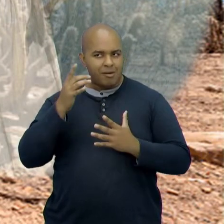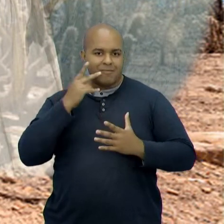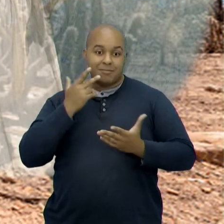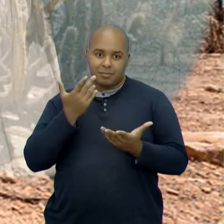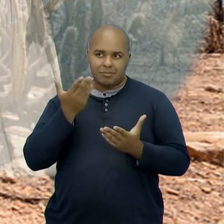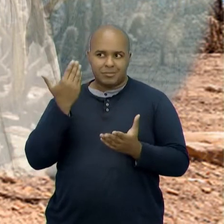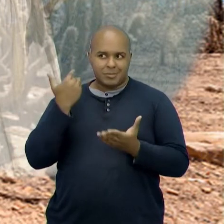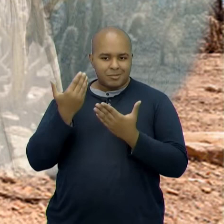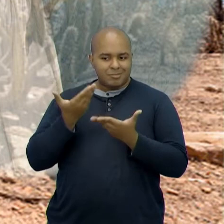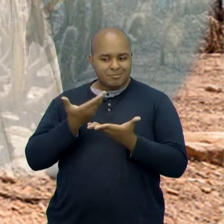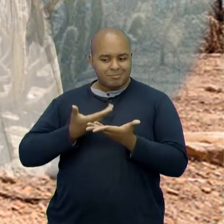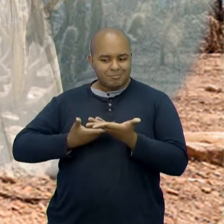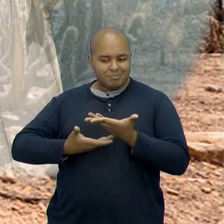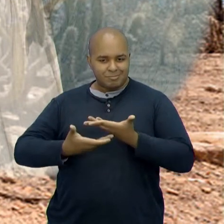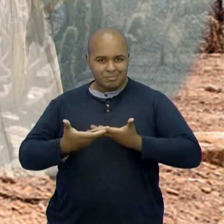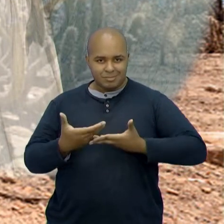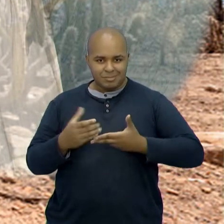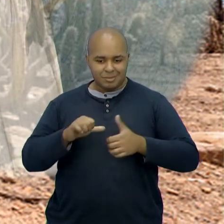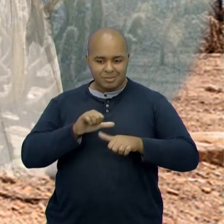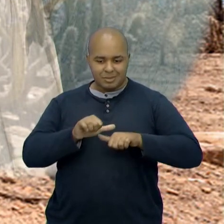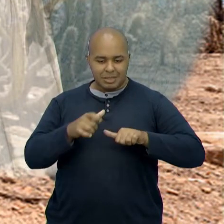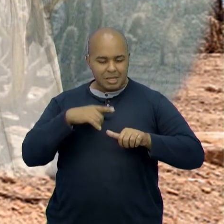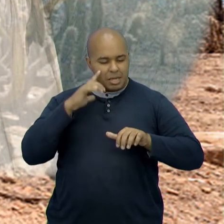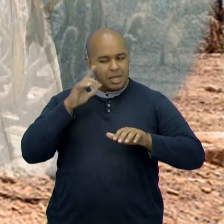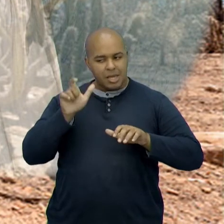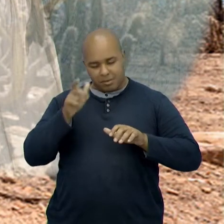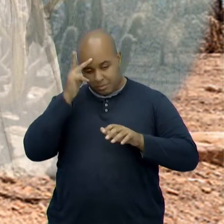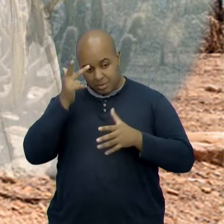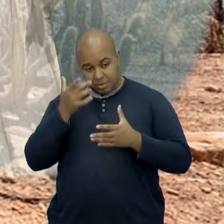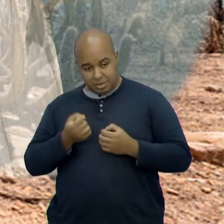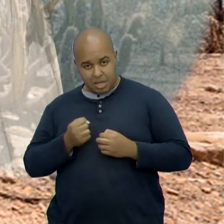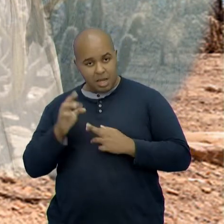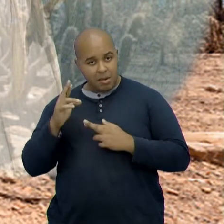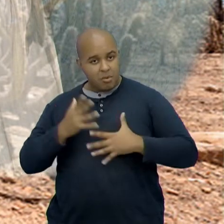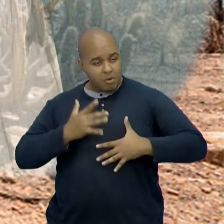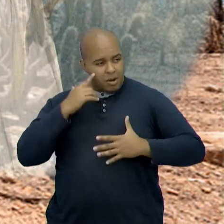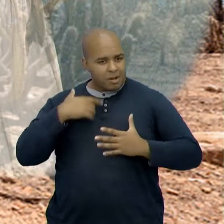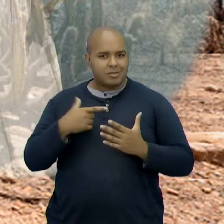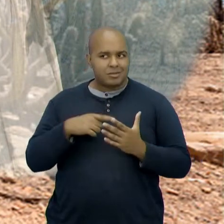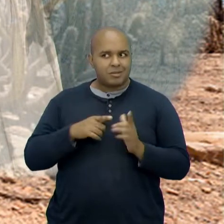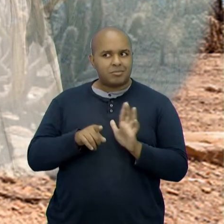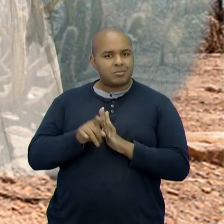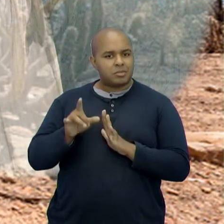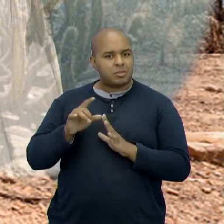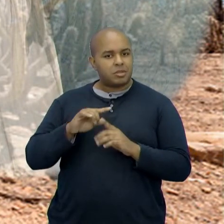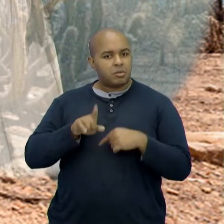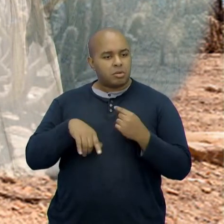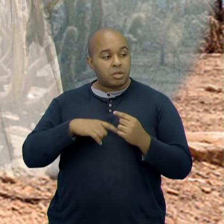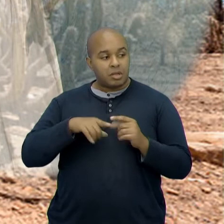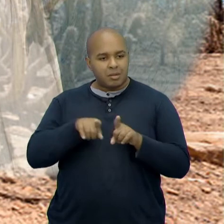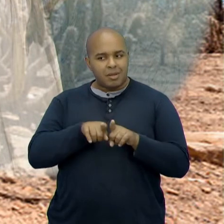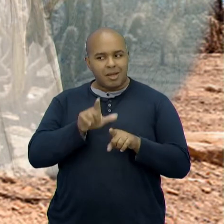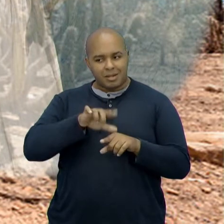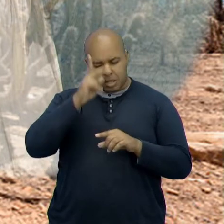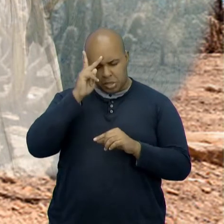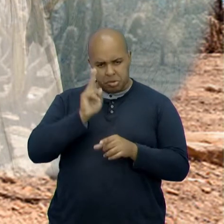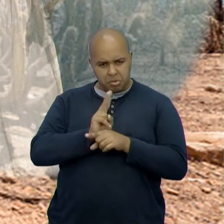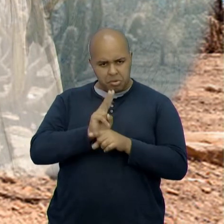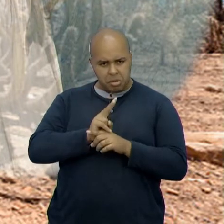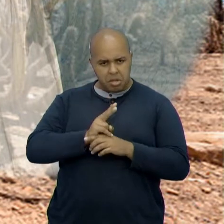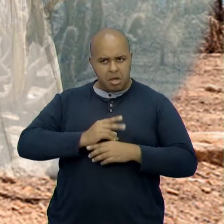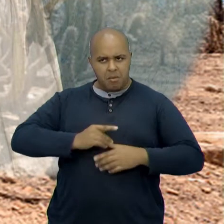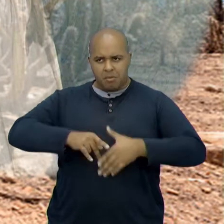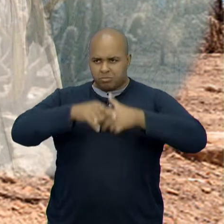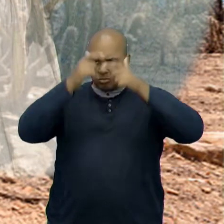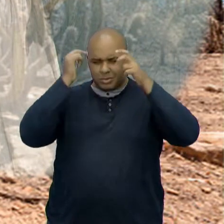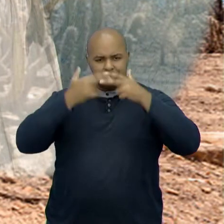é uma época de transição, então existia quem era a favor da República, que é a que surgiu ali, e existia aqueles que defendiam a